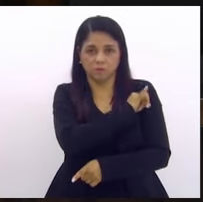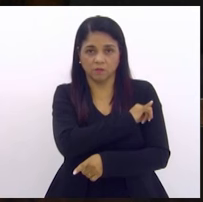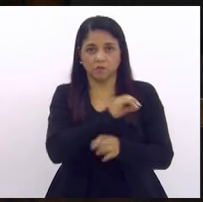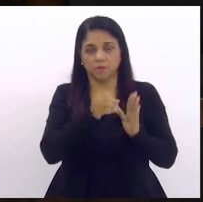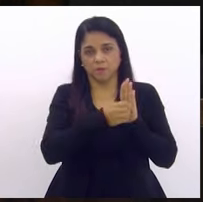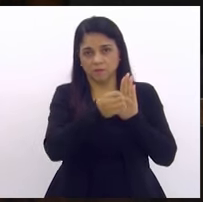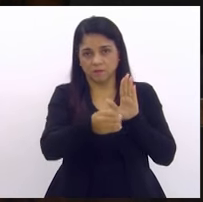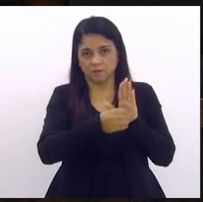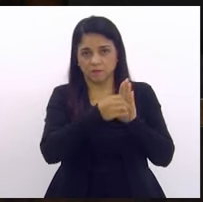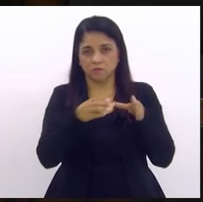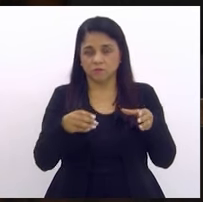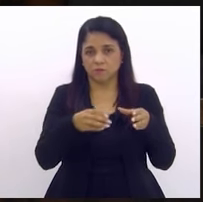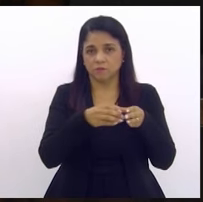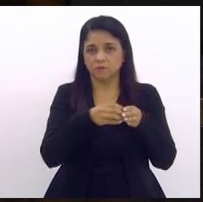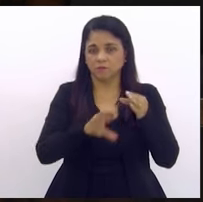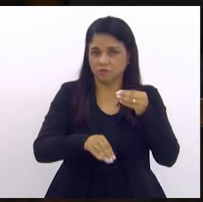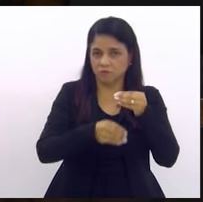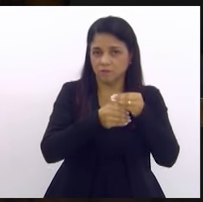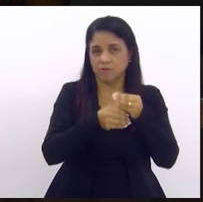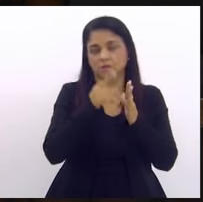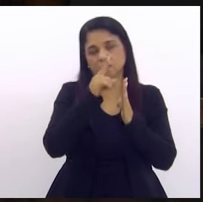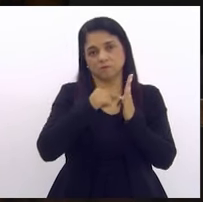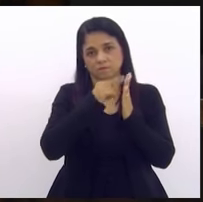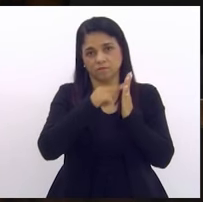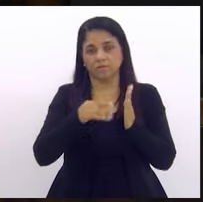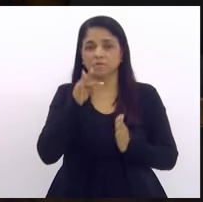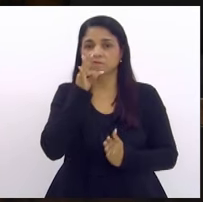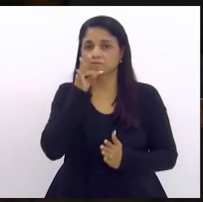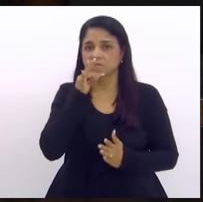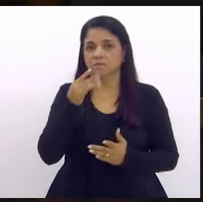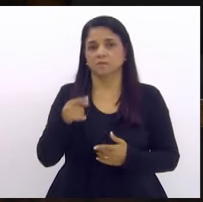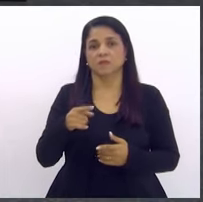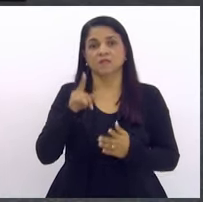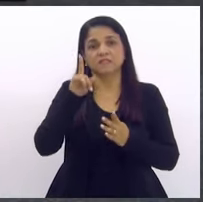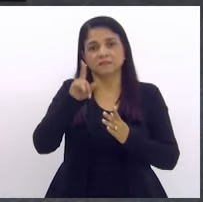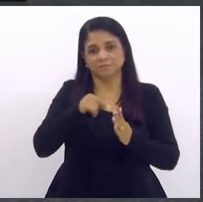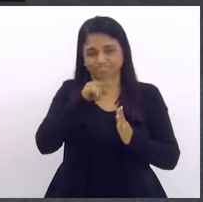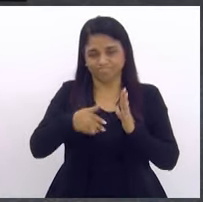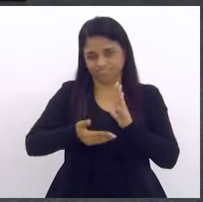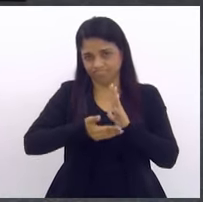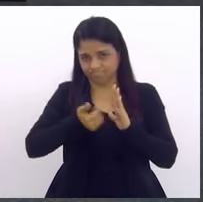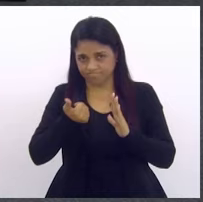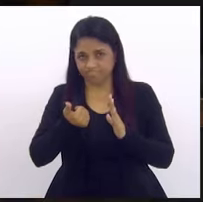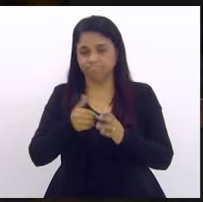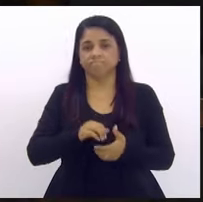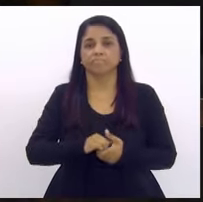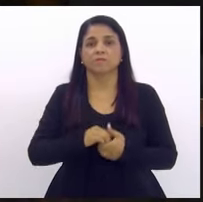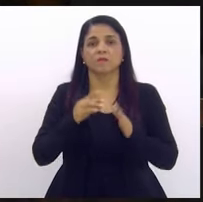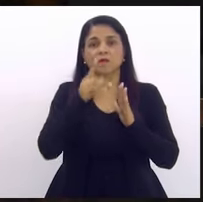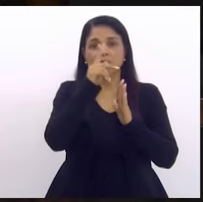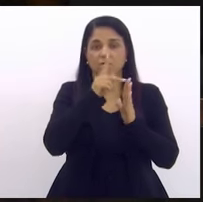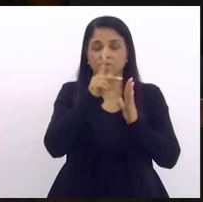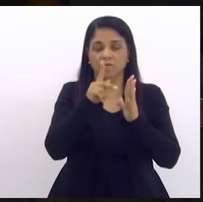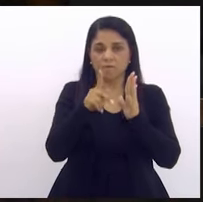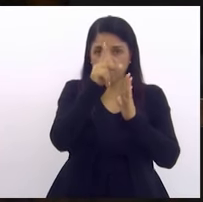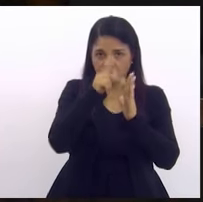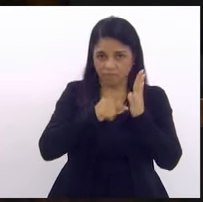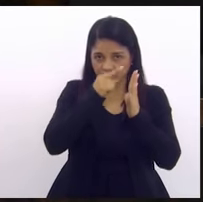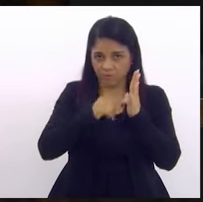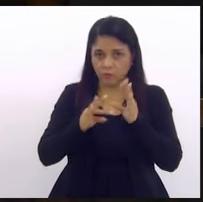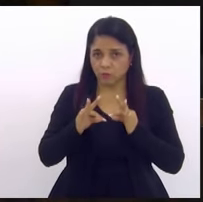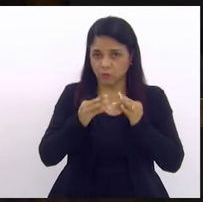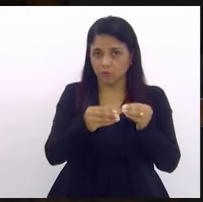de parecer da Comissão de Emendas Constitucionais e Vetos, deputado Jorge Felipe. Pela derrubada, presidente. Veto total oposto ao projeto de